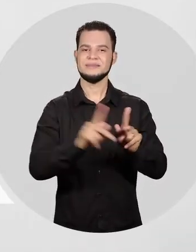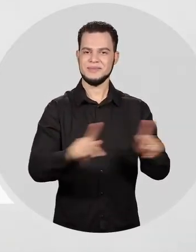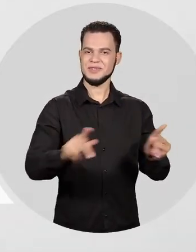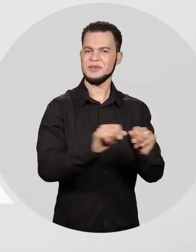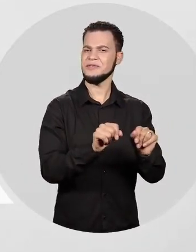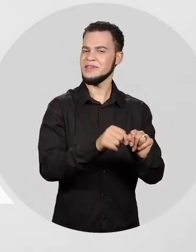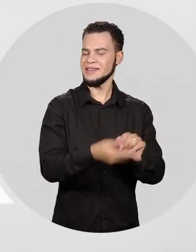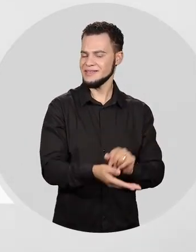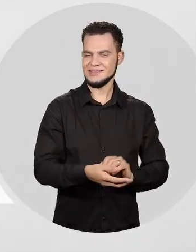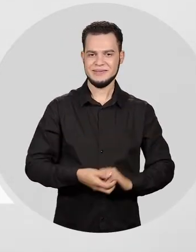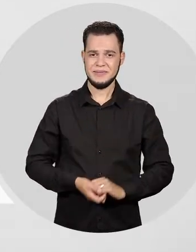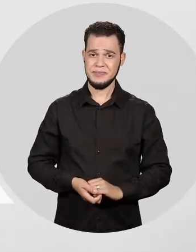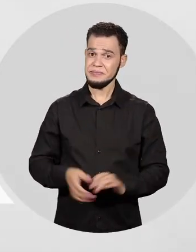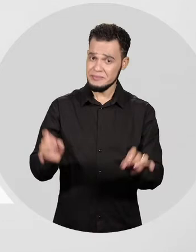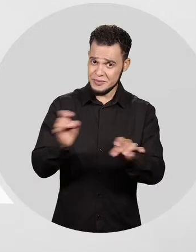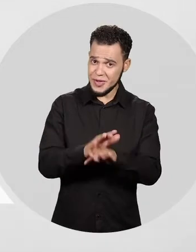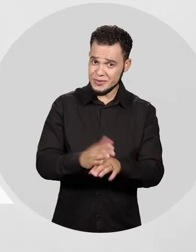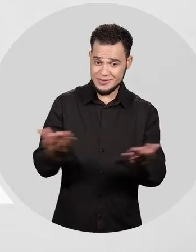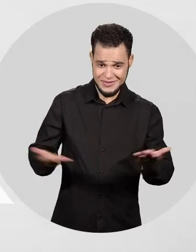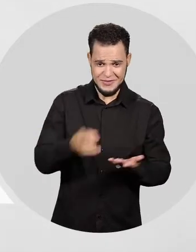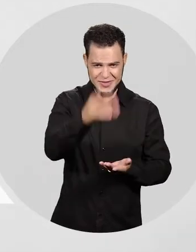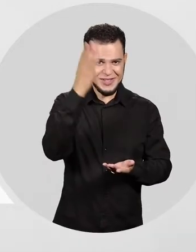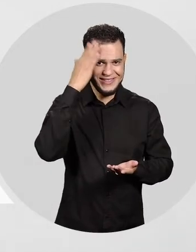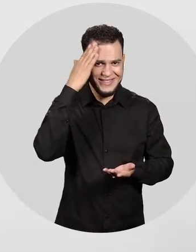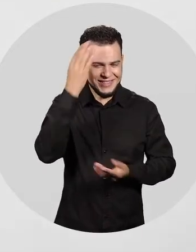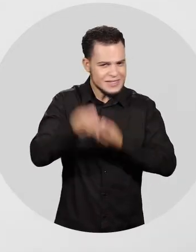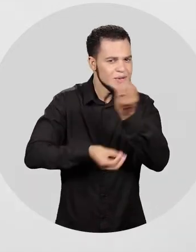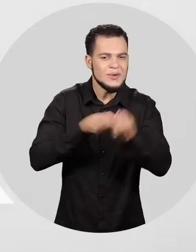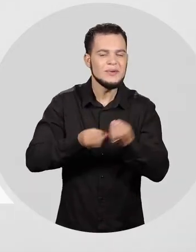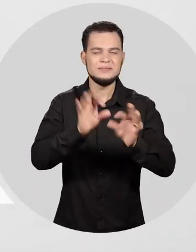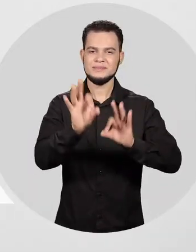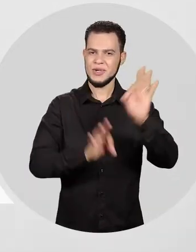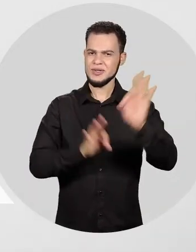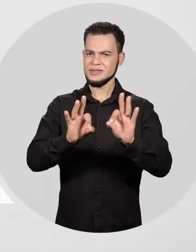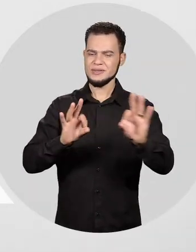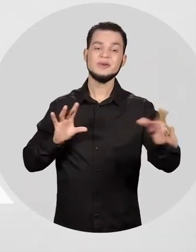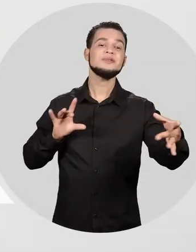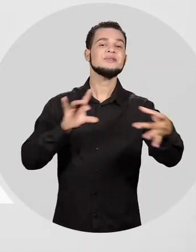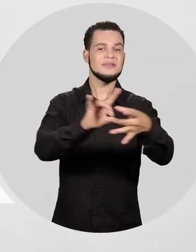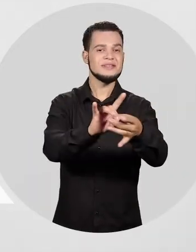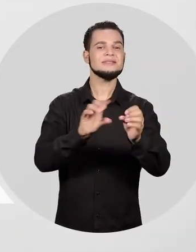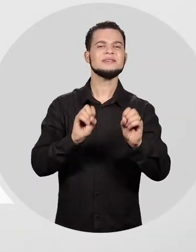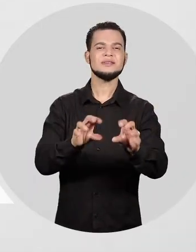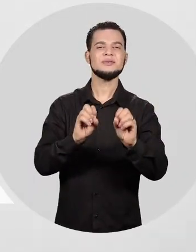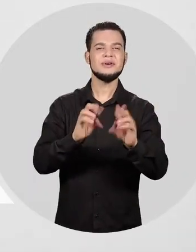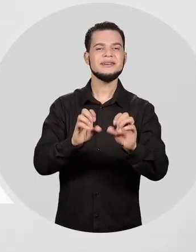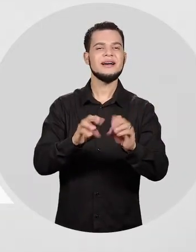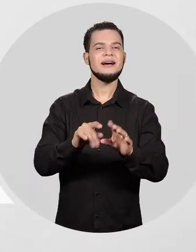Pronto, agora você já sabe um pouco mais sobre esse projeto. Conexão Educar,